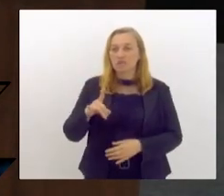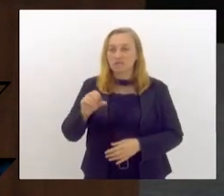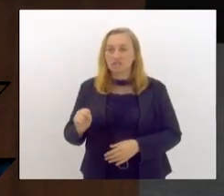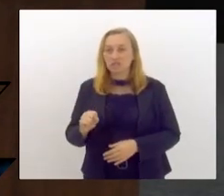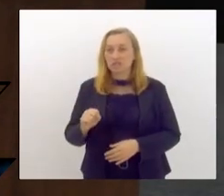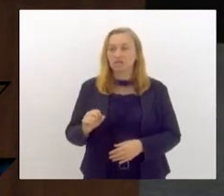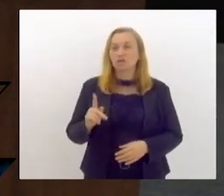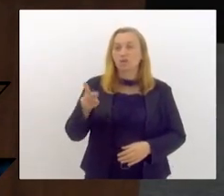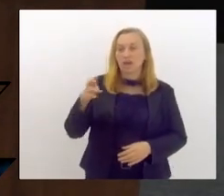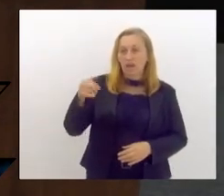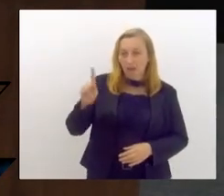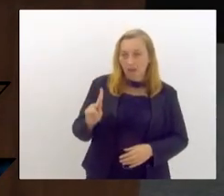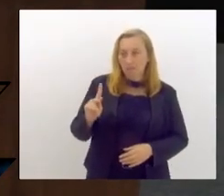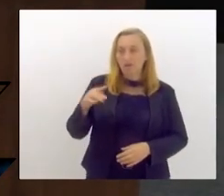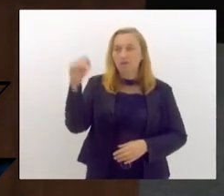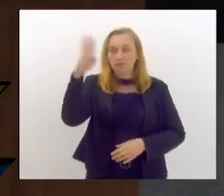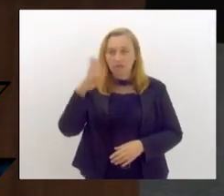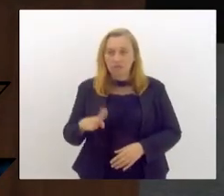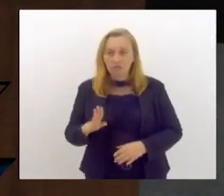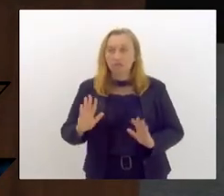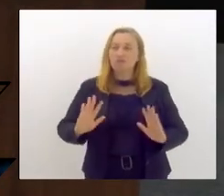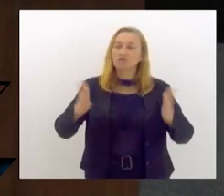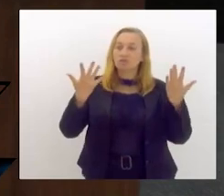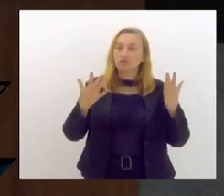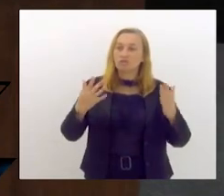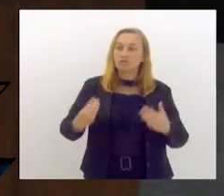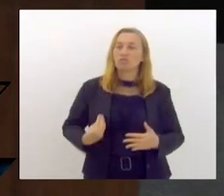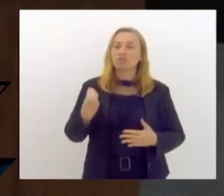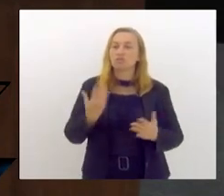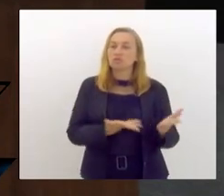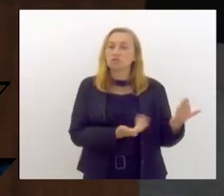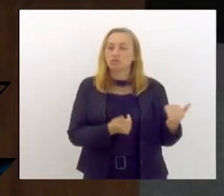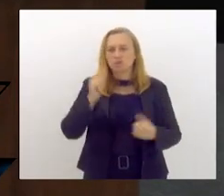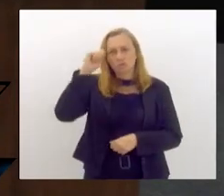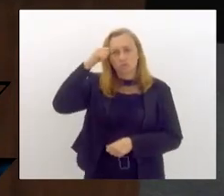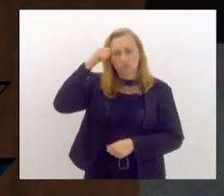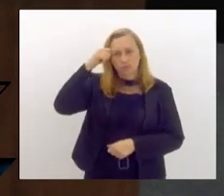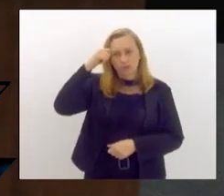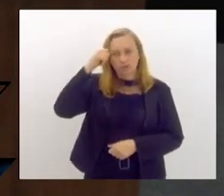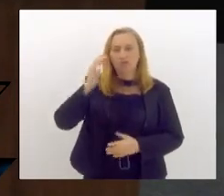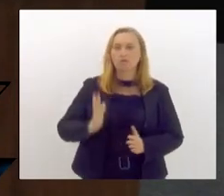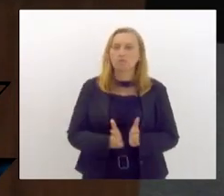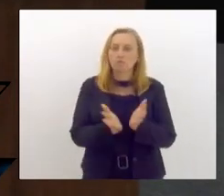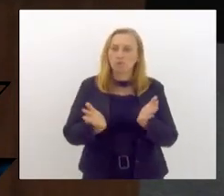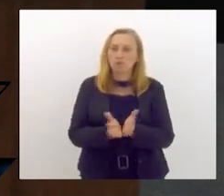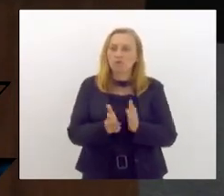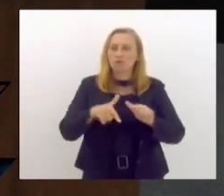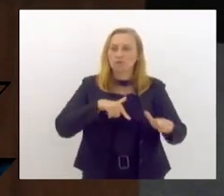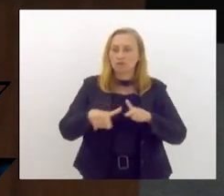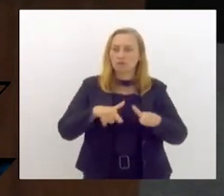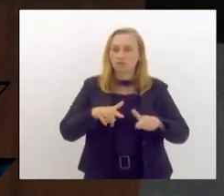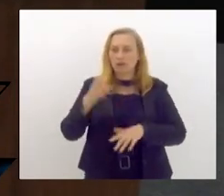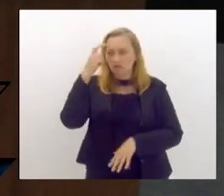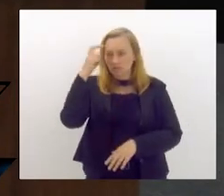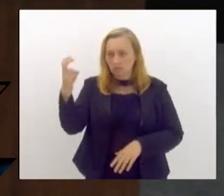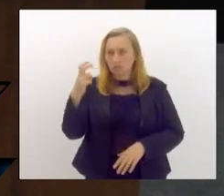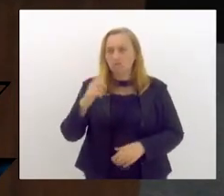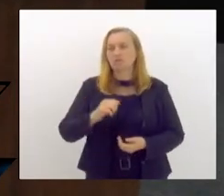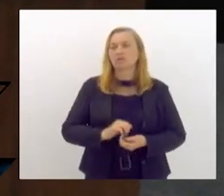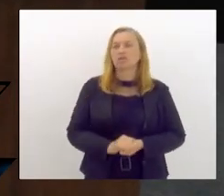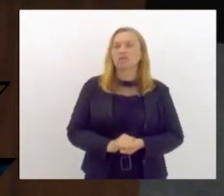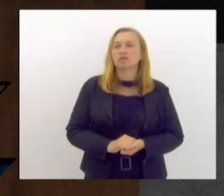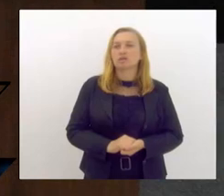brasileiros, viva com vida a juventude preta, a juventude pobre, que trabalha com a cultura, que